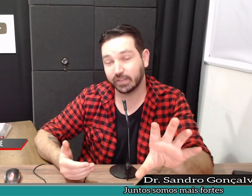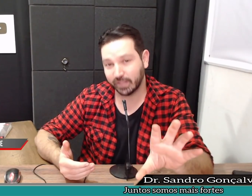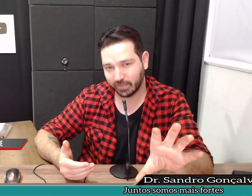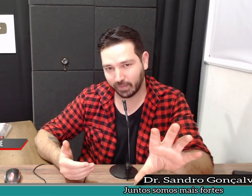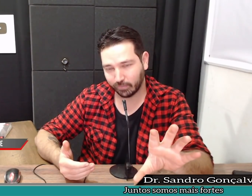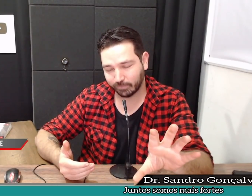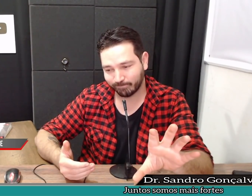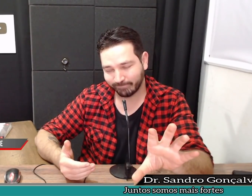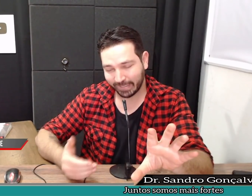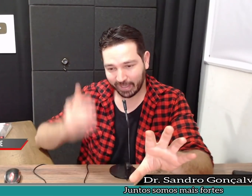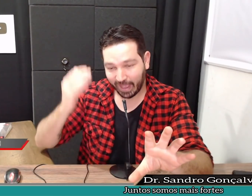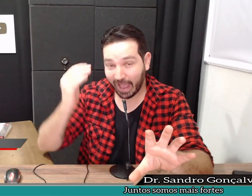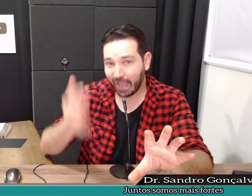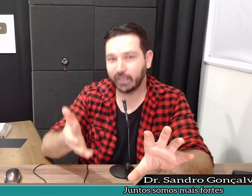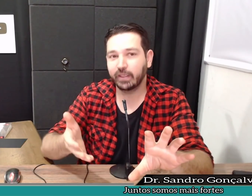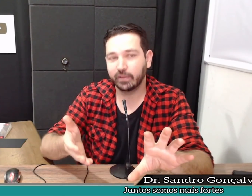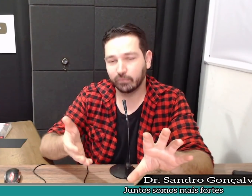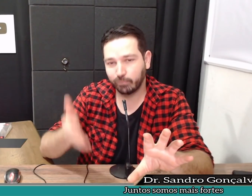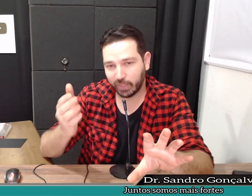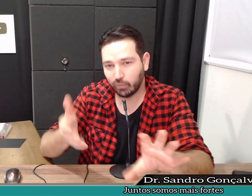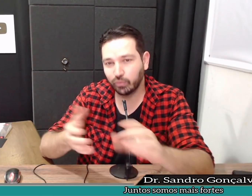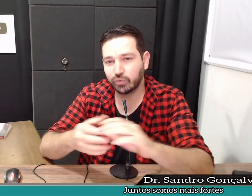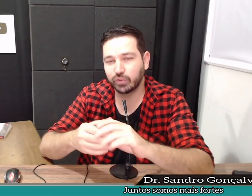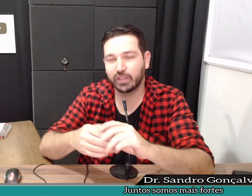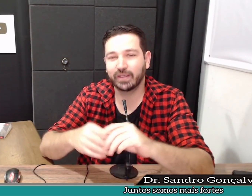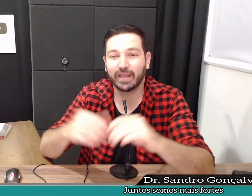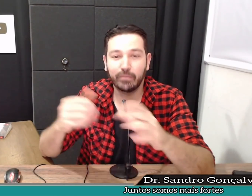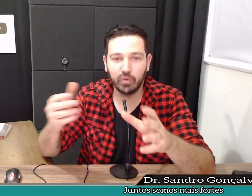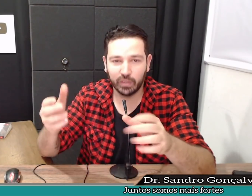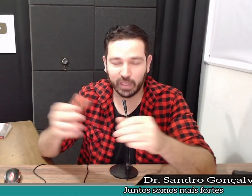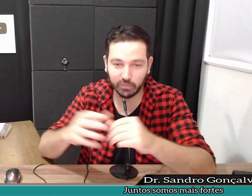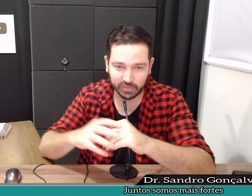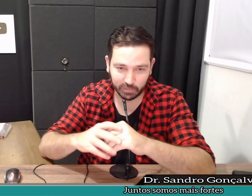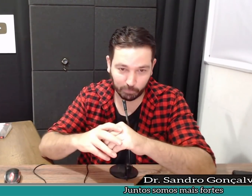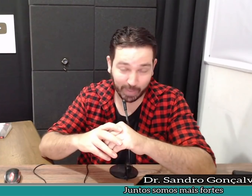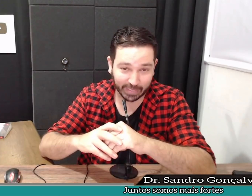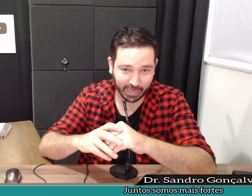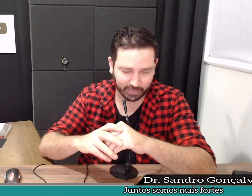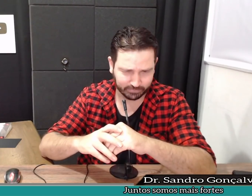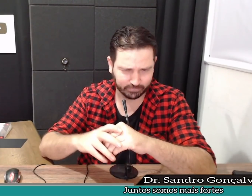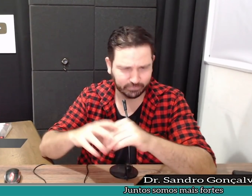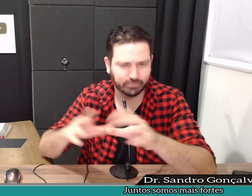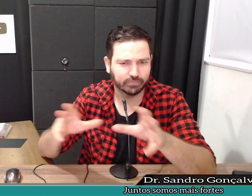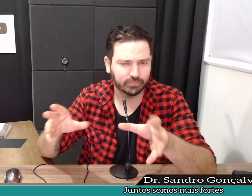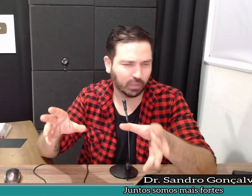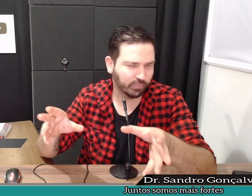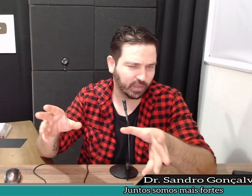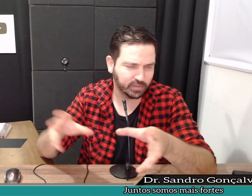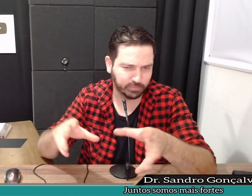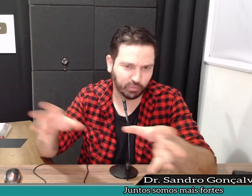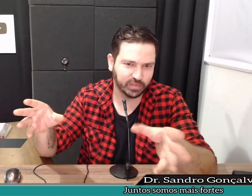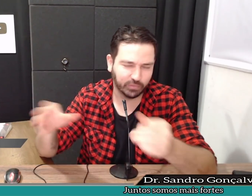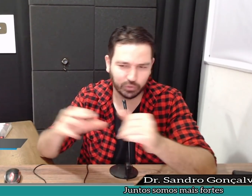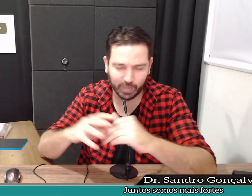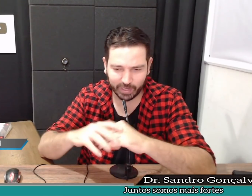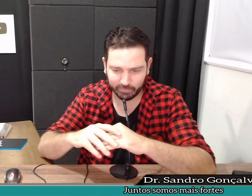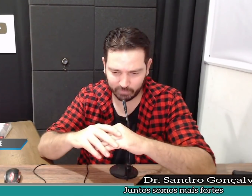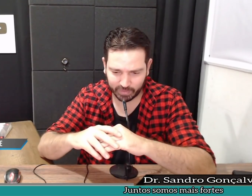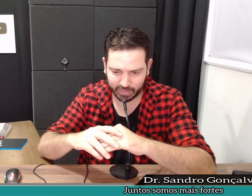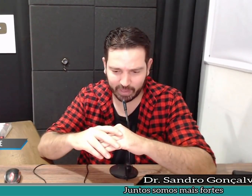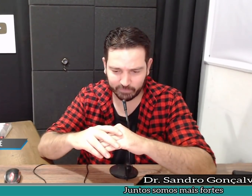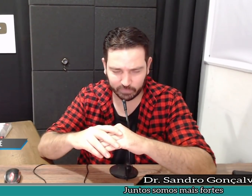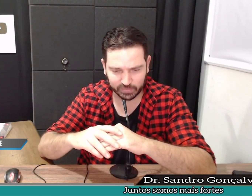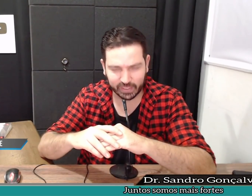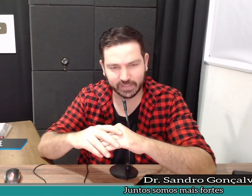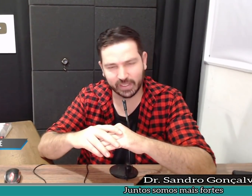7 de setembro. Há aí um prelúdio de que caminhoneiros irão parar, talvez explosão de uma